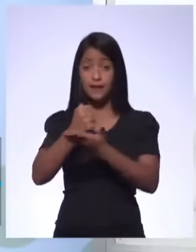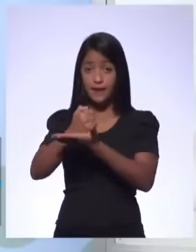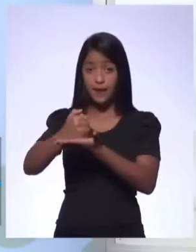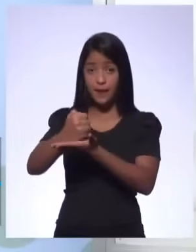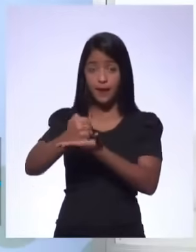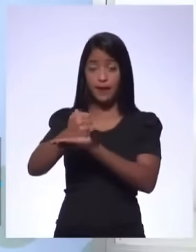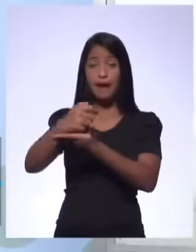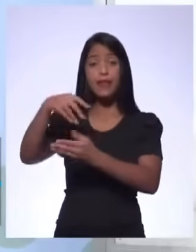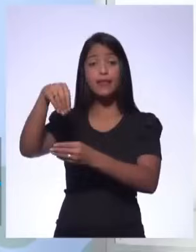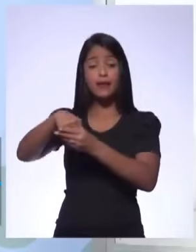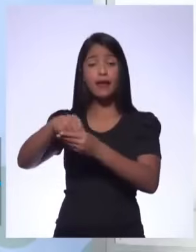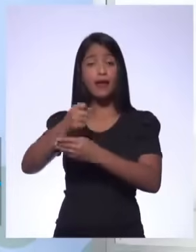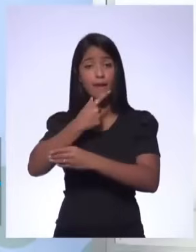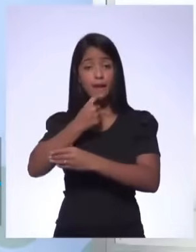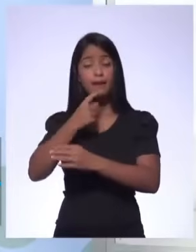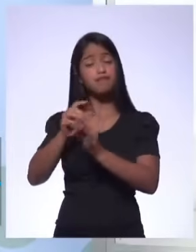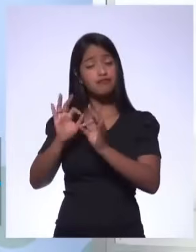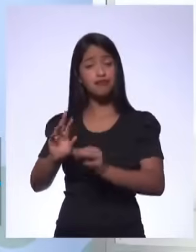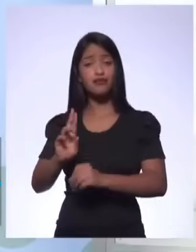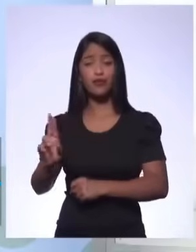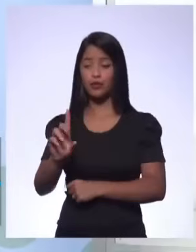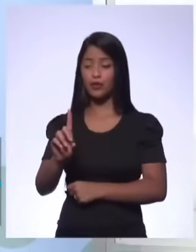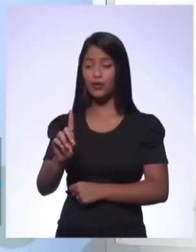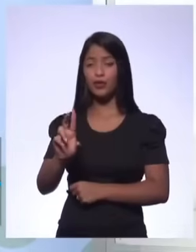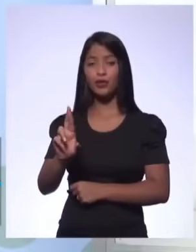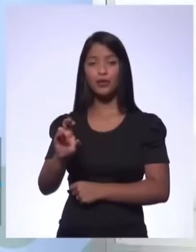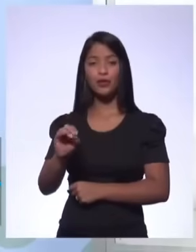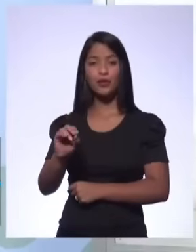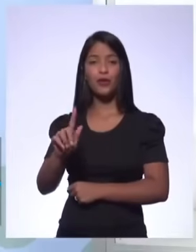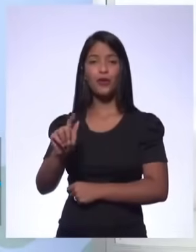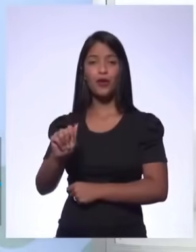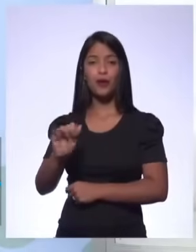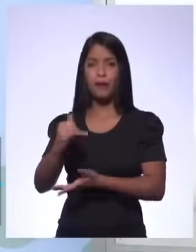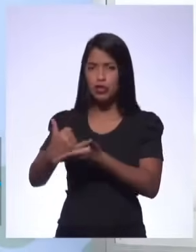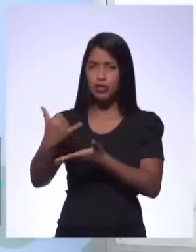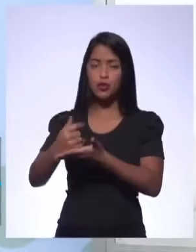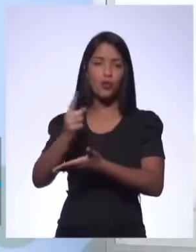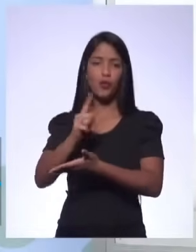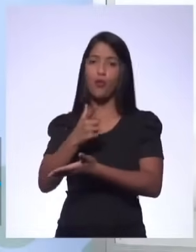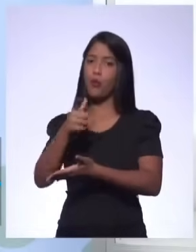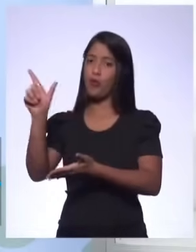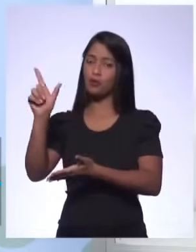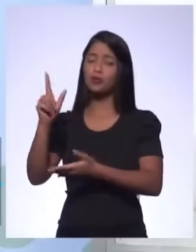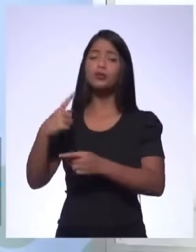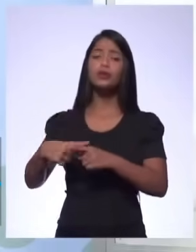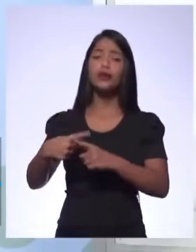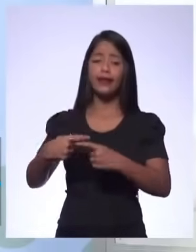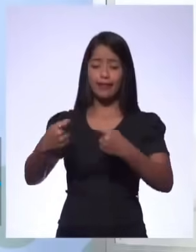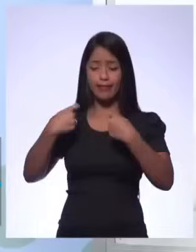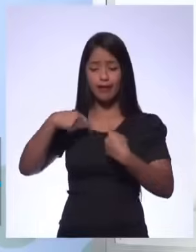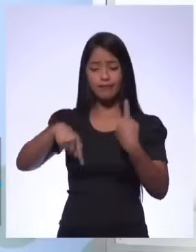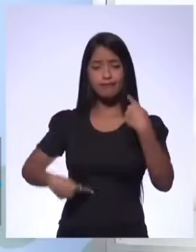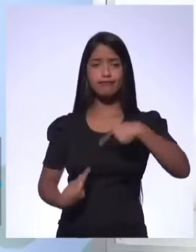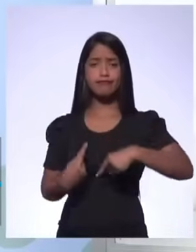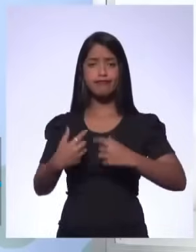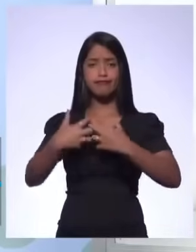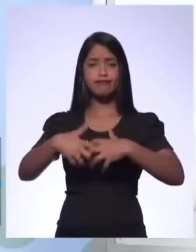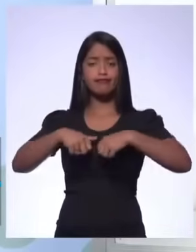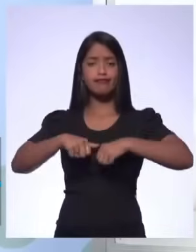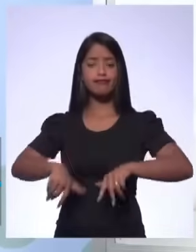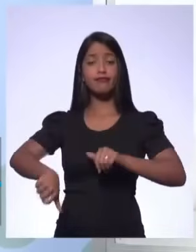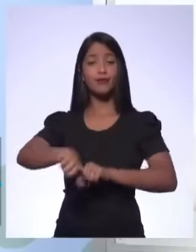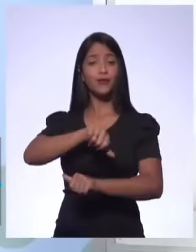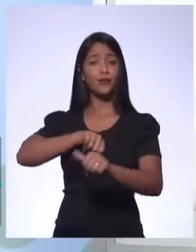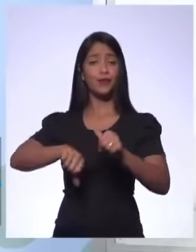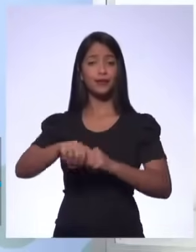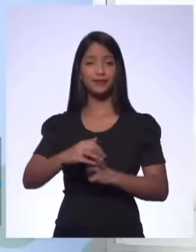quê? Porque modifica o metabolismo do seu corpo. Tá bom? Modificou o metabolismo do seu corpo, é considerado droga. A